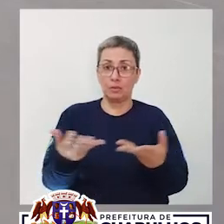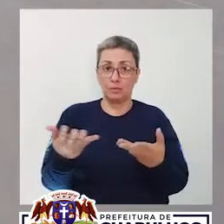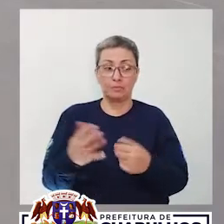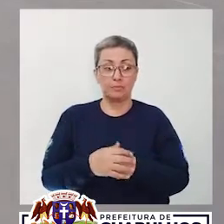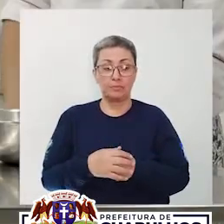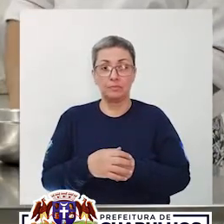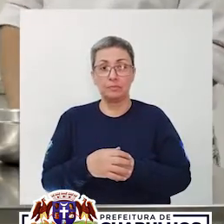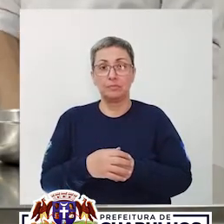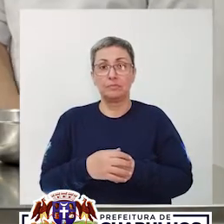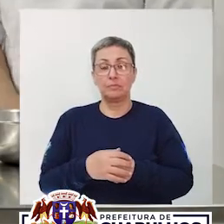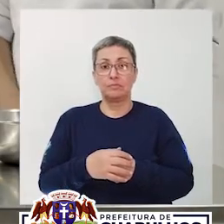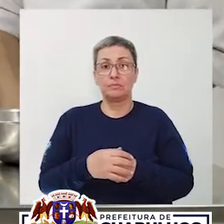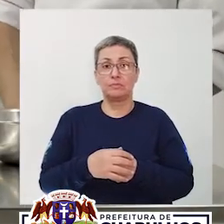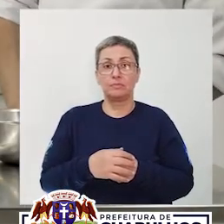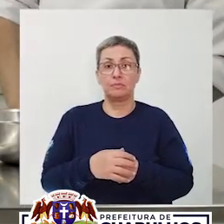Pronto, agora ela já está.